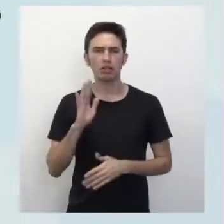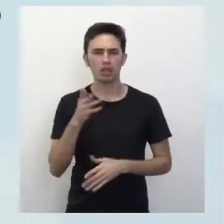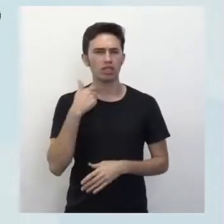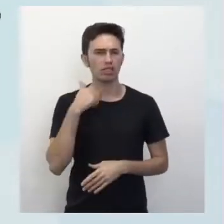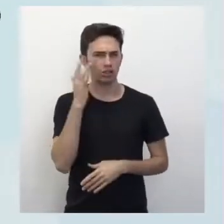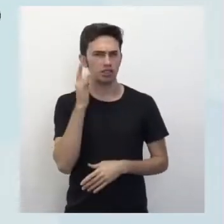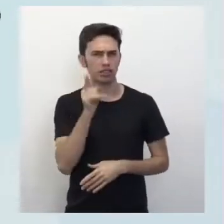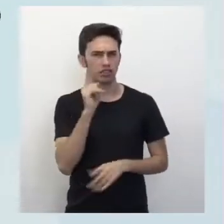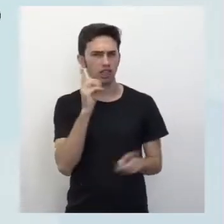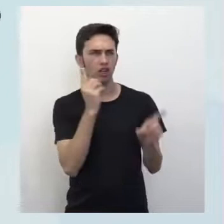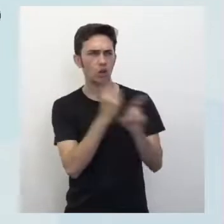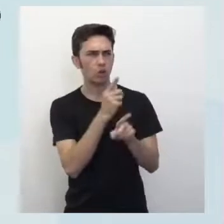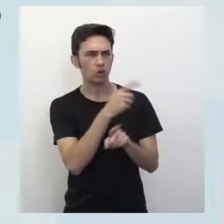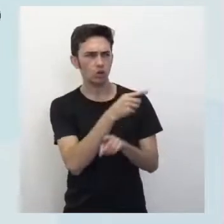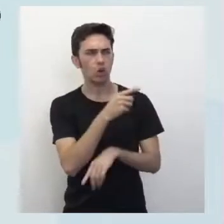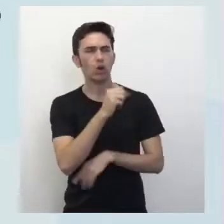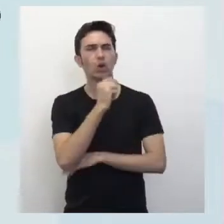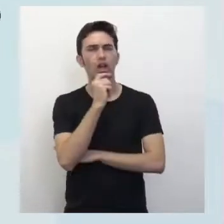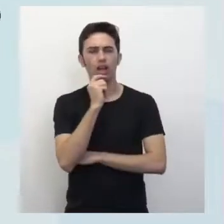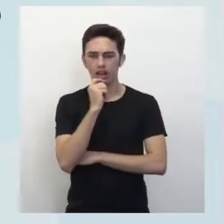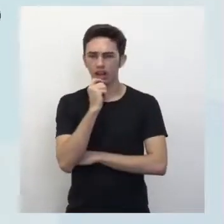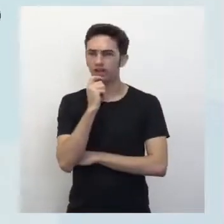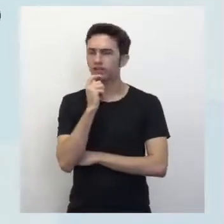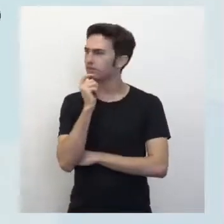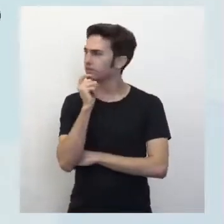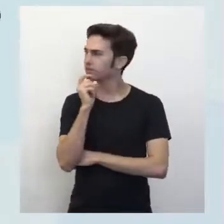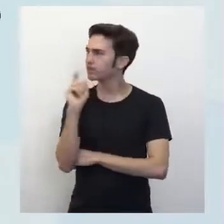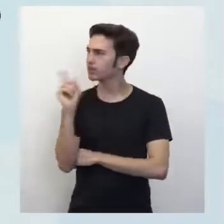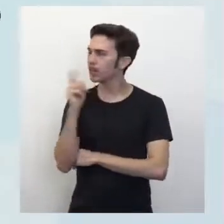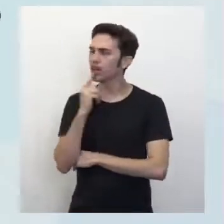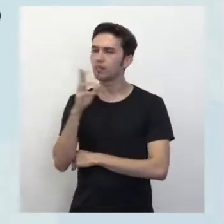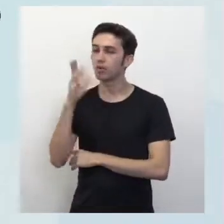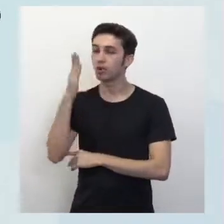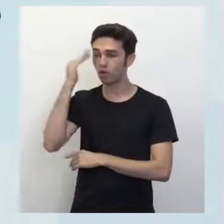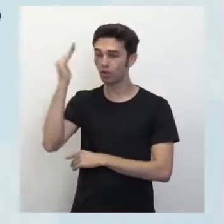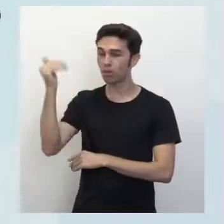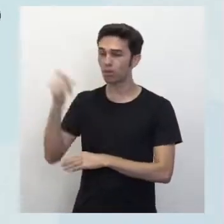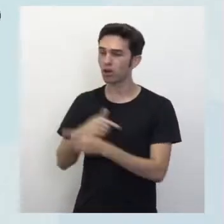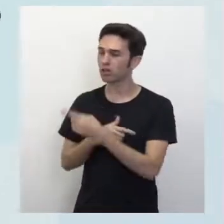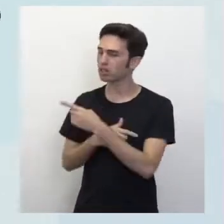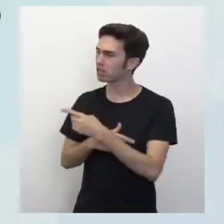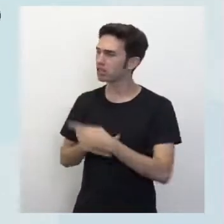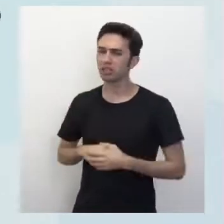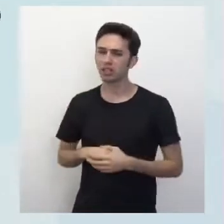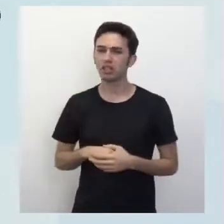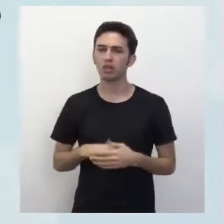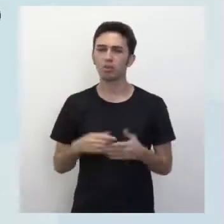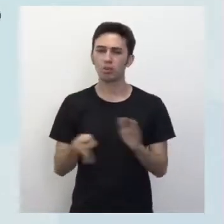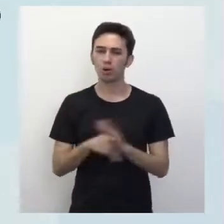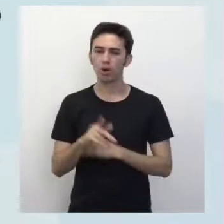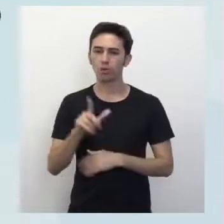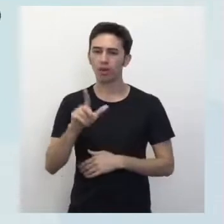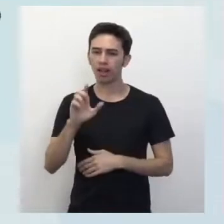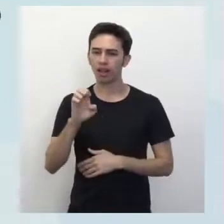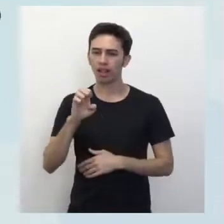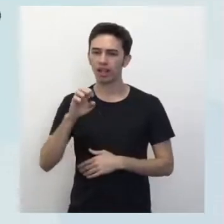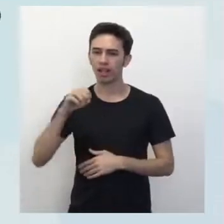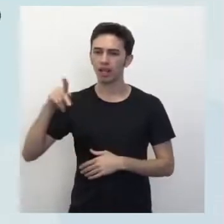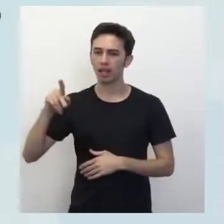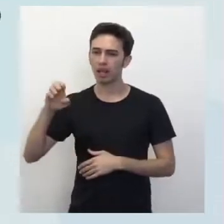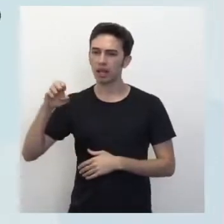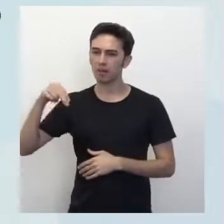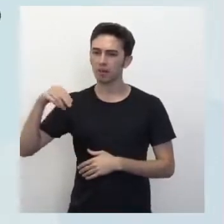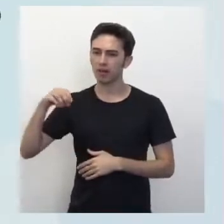com ela em algum momento, Escultura muito famosa, Le Penser, do Auguste Rodin, lá